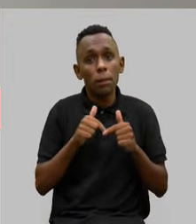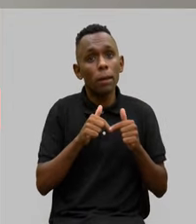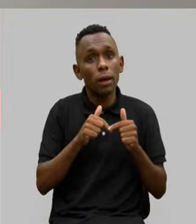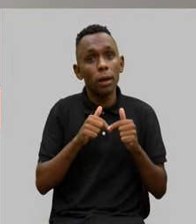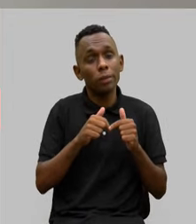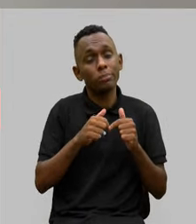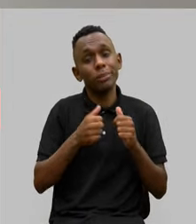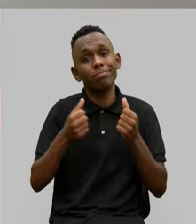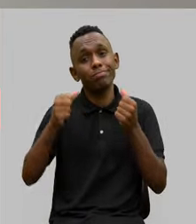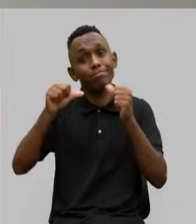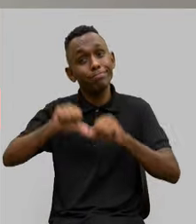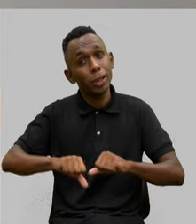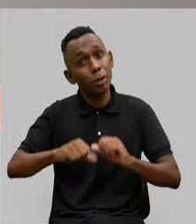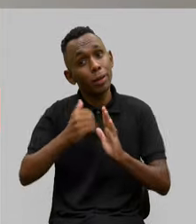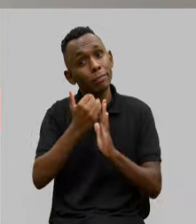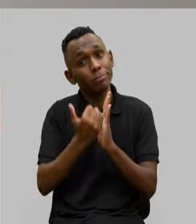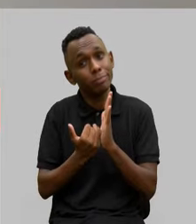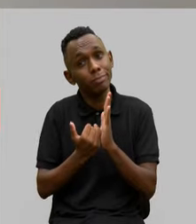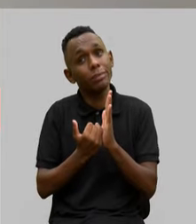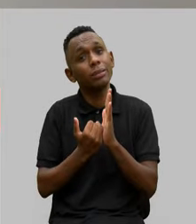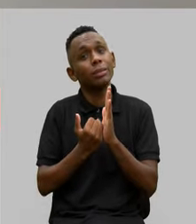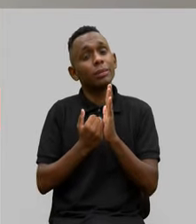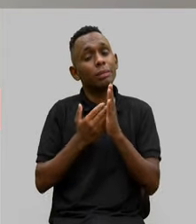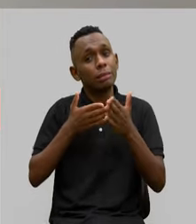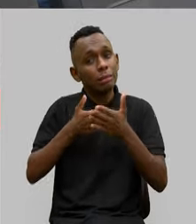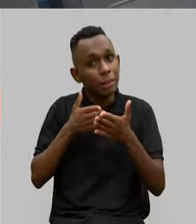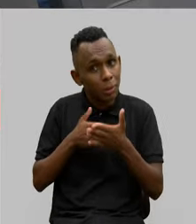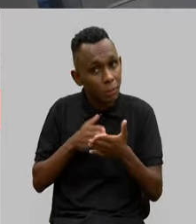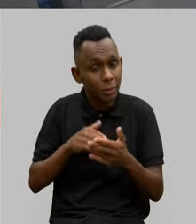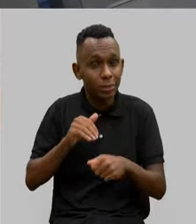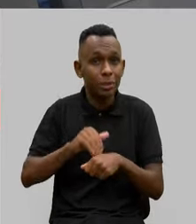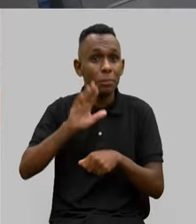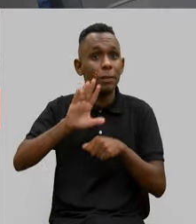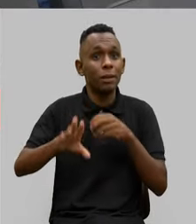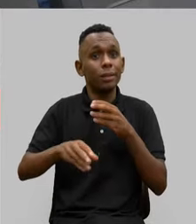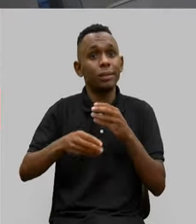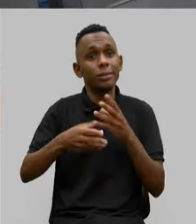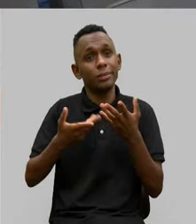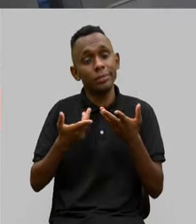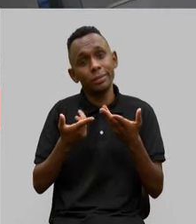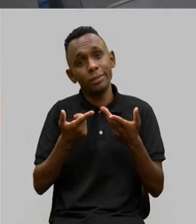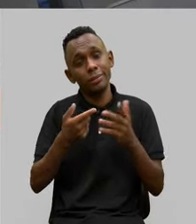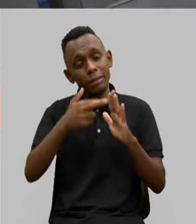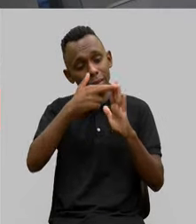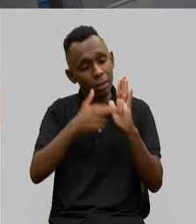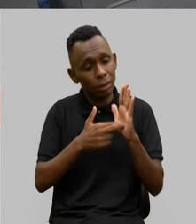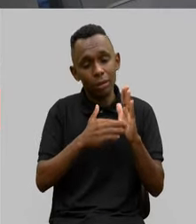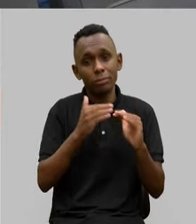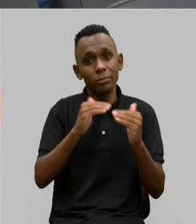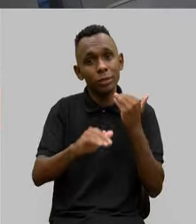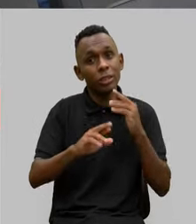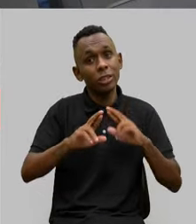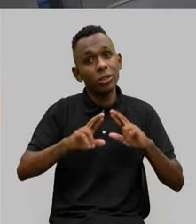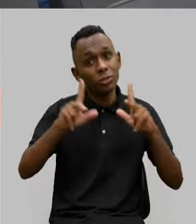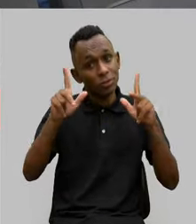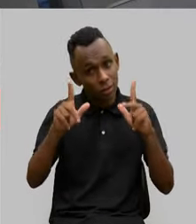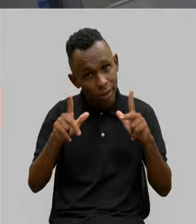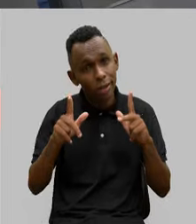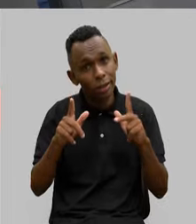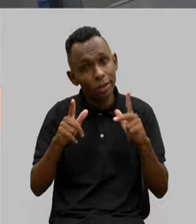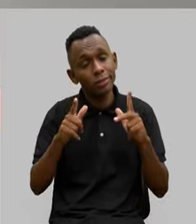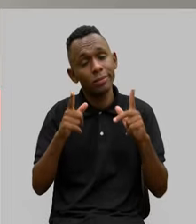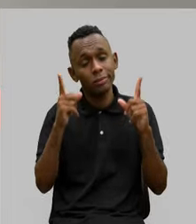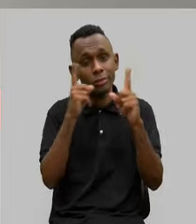pior mais reduzido mais restritivo mais genérico que a regulamentação tenha enormes